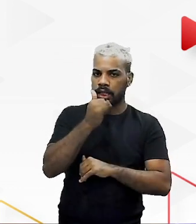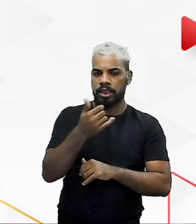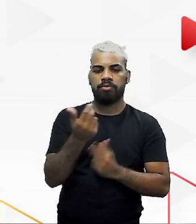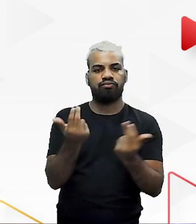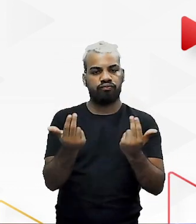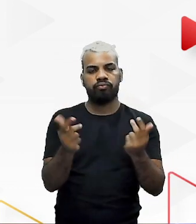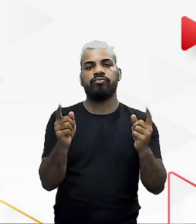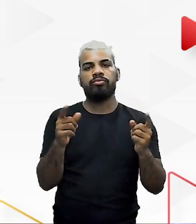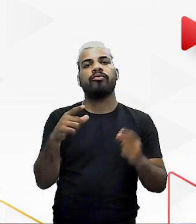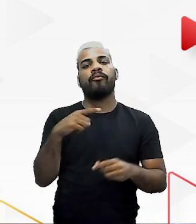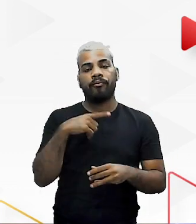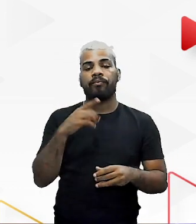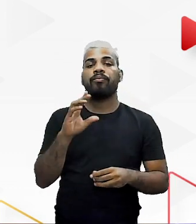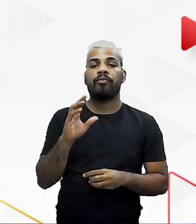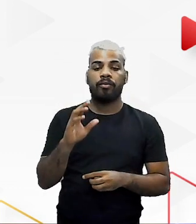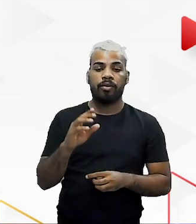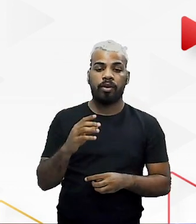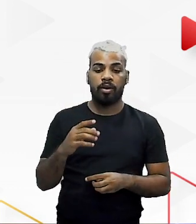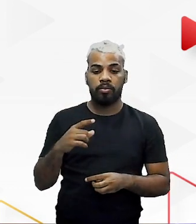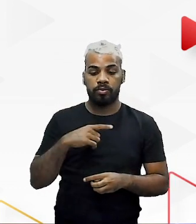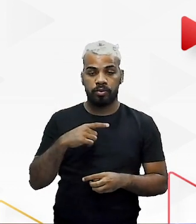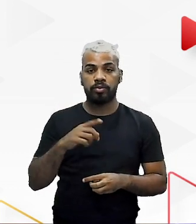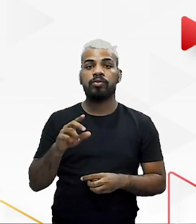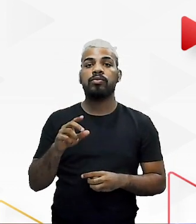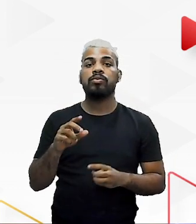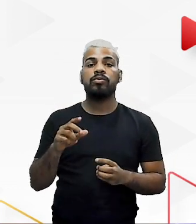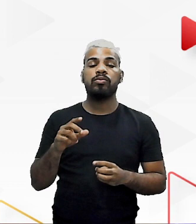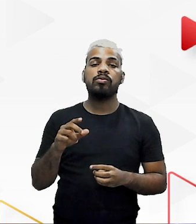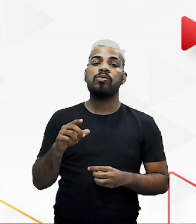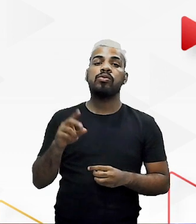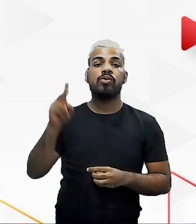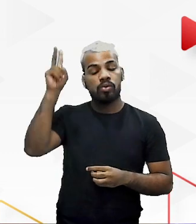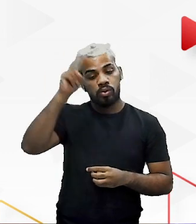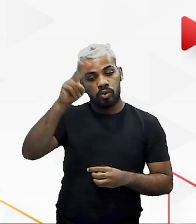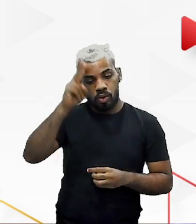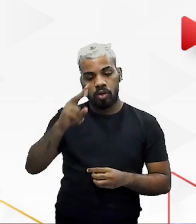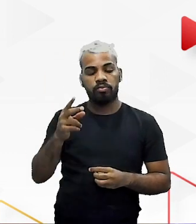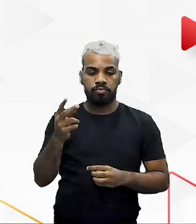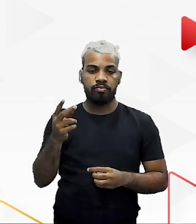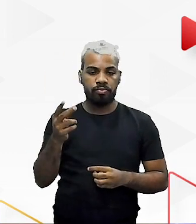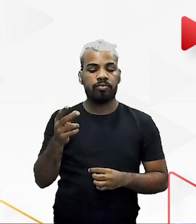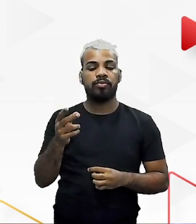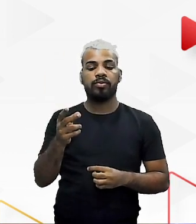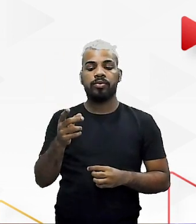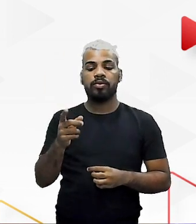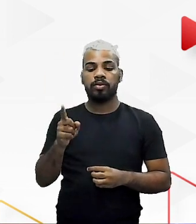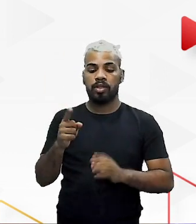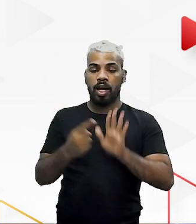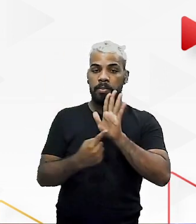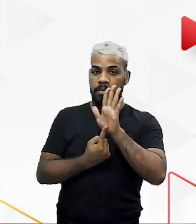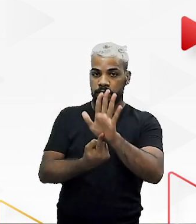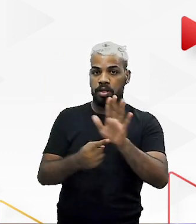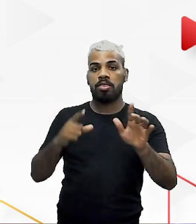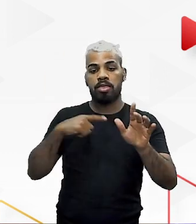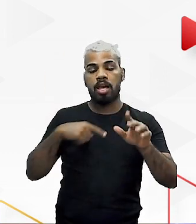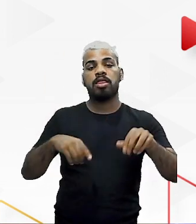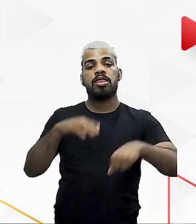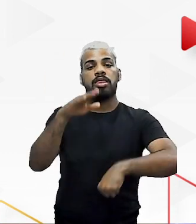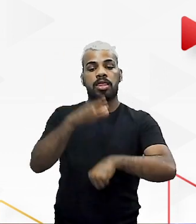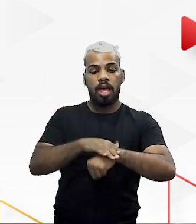tempo, ou seja, ele pode estar descrevendo uma situação ou estar contando uma história ao mesmo tempo. Apresentando